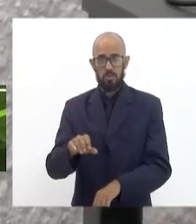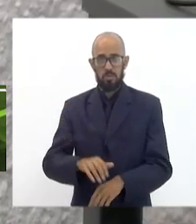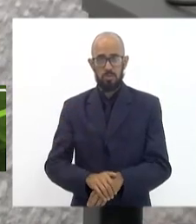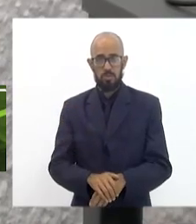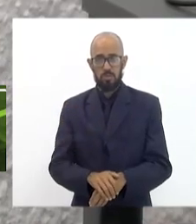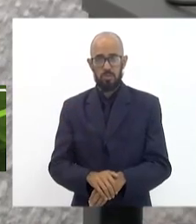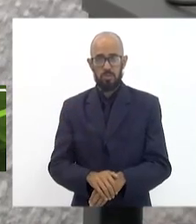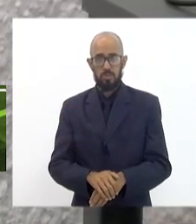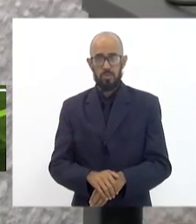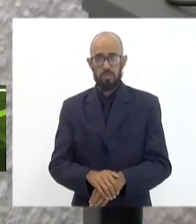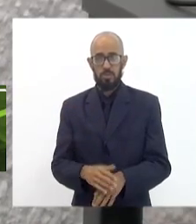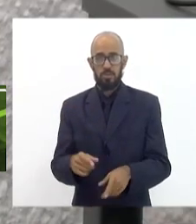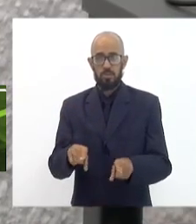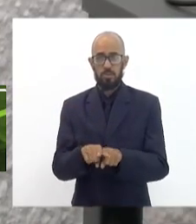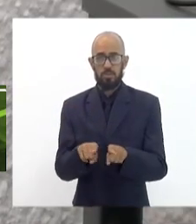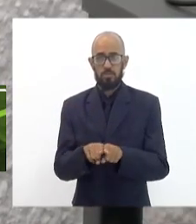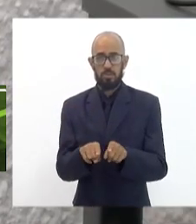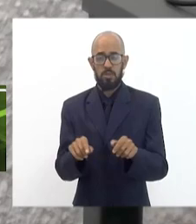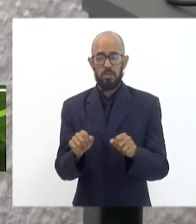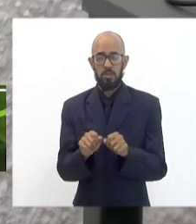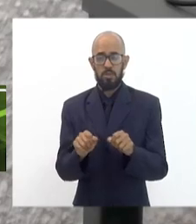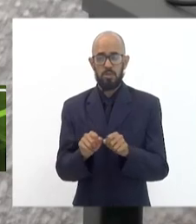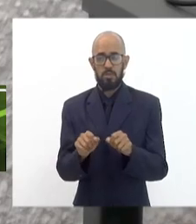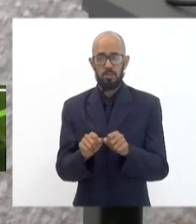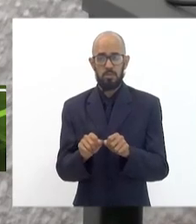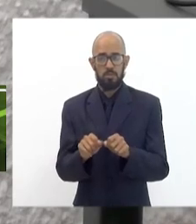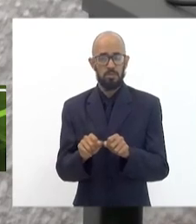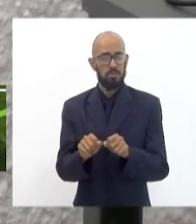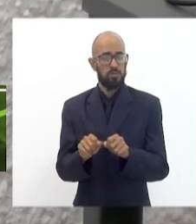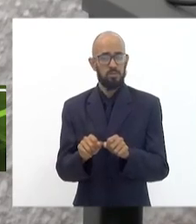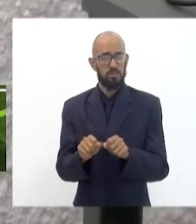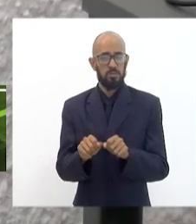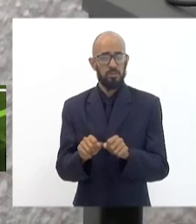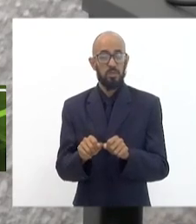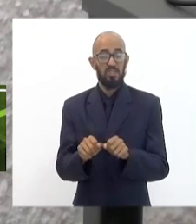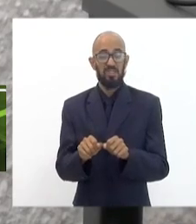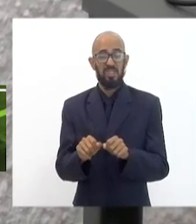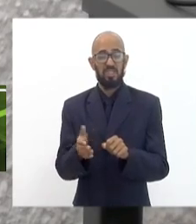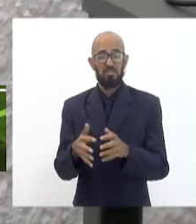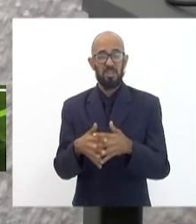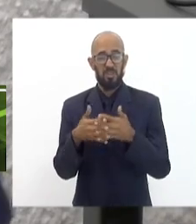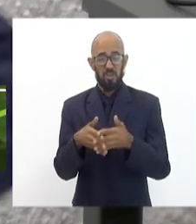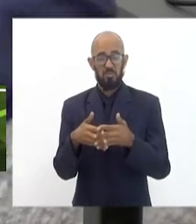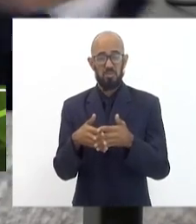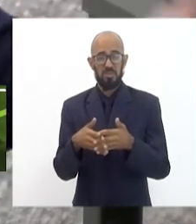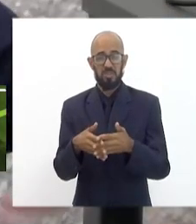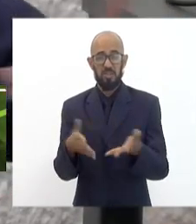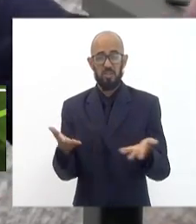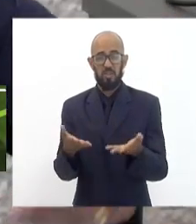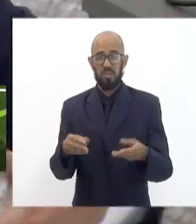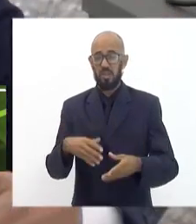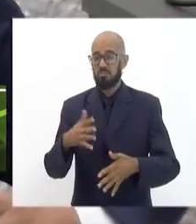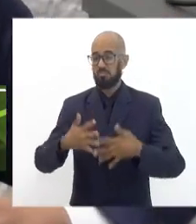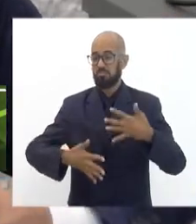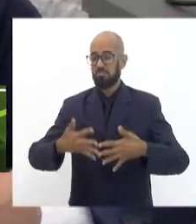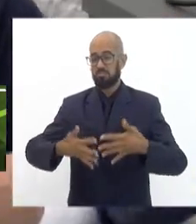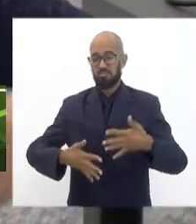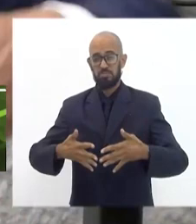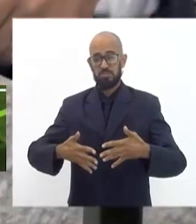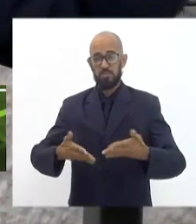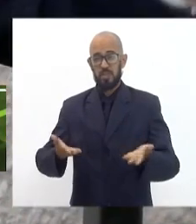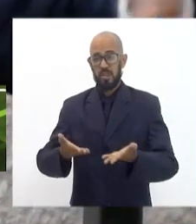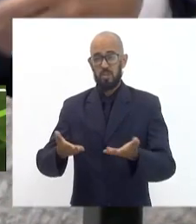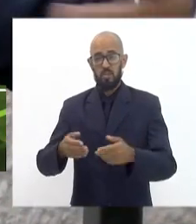esse o colapso de trânsito que Petrópolis fica já ficava mesmo e agora sem essas vias